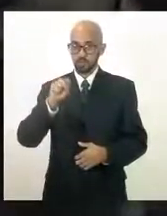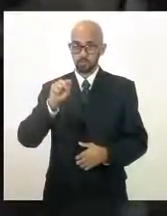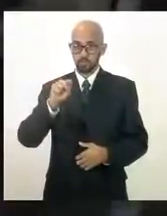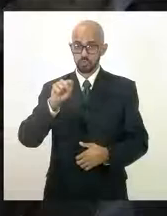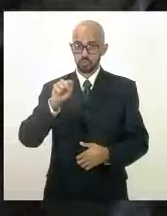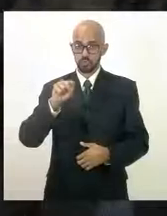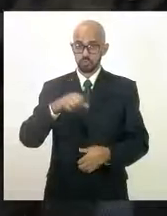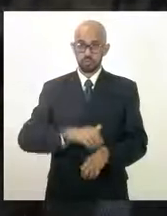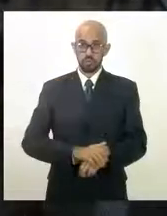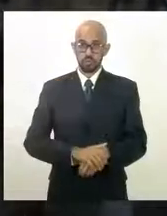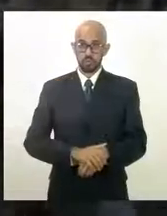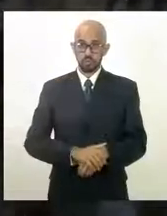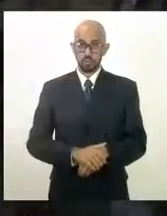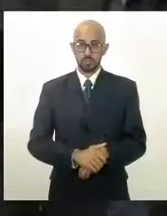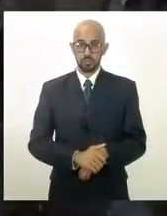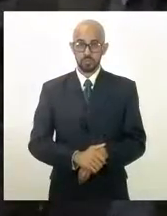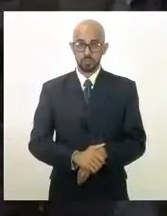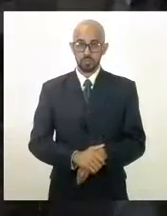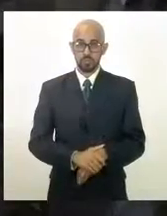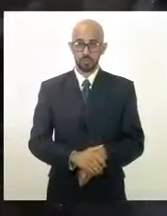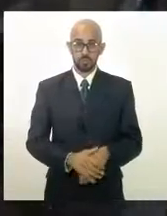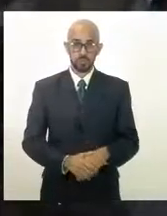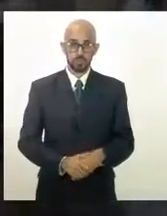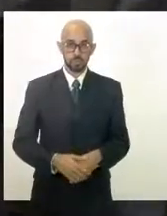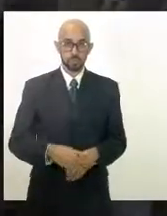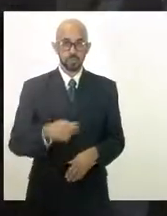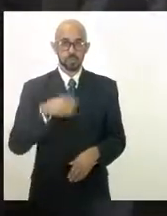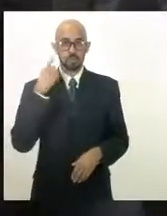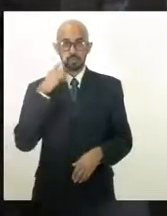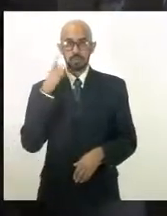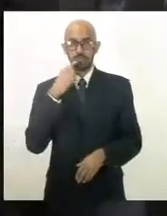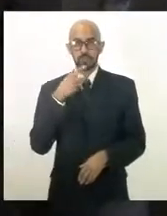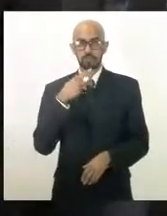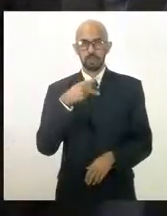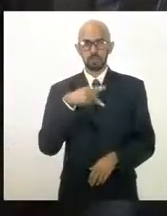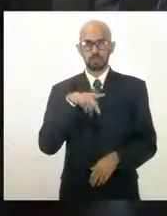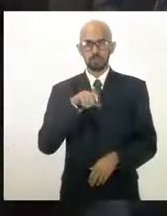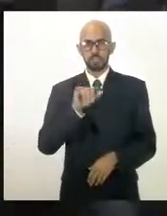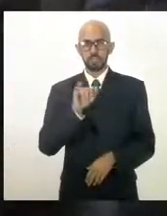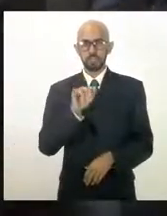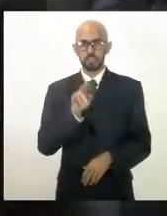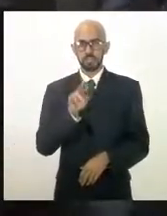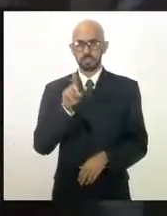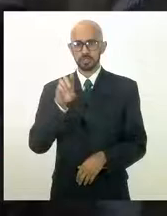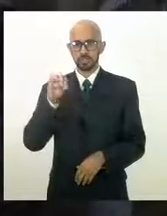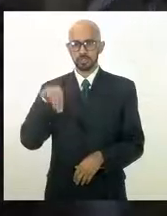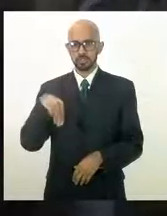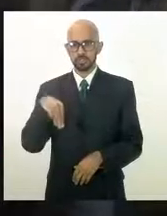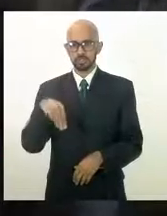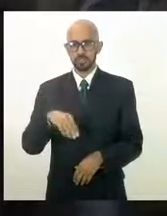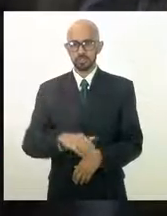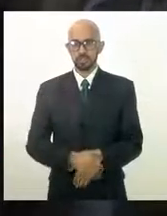Paulinho, fica por aqui, deputado Pudim já está conosco, deputado André